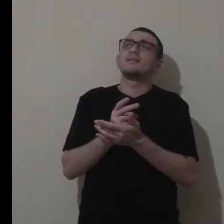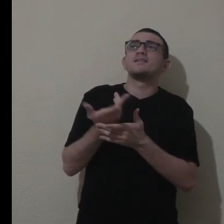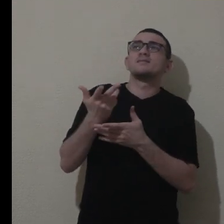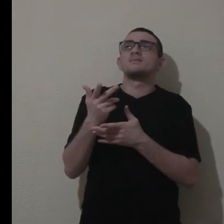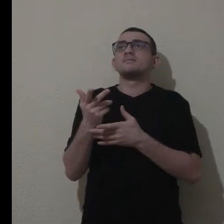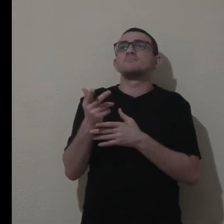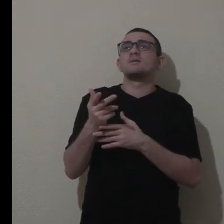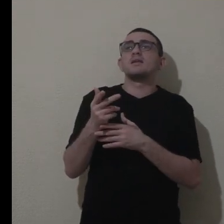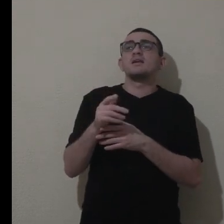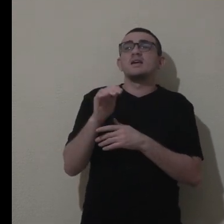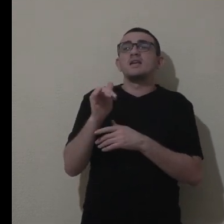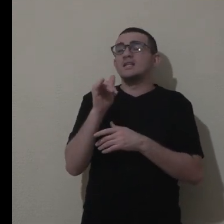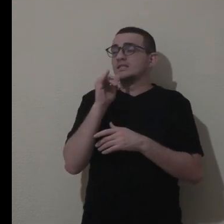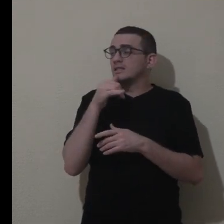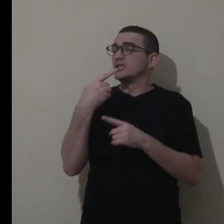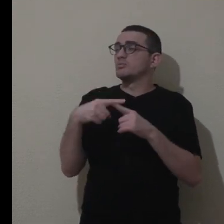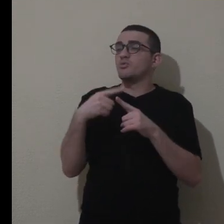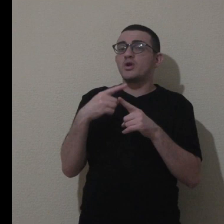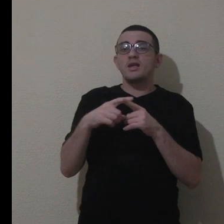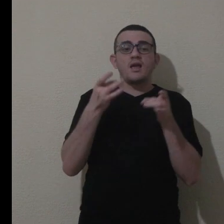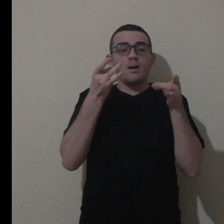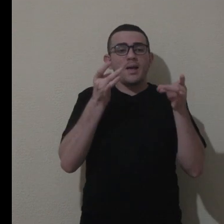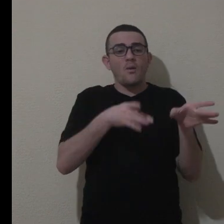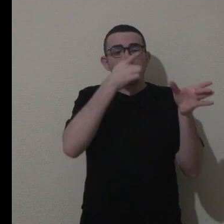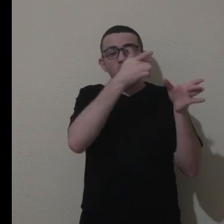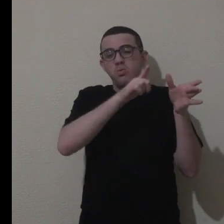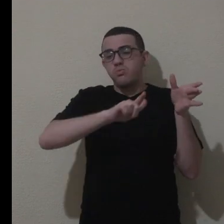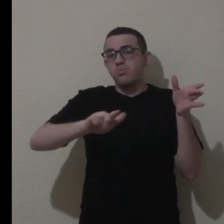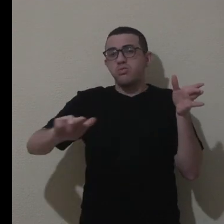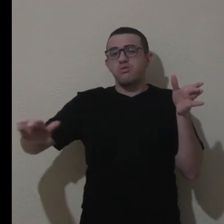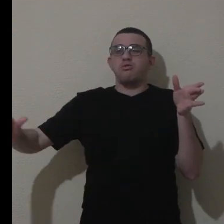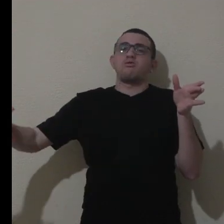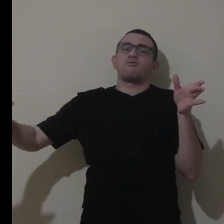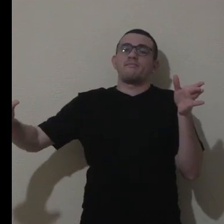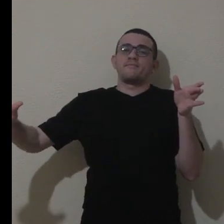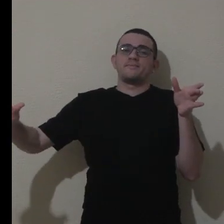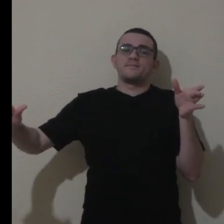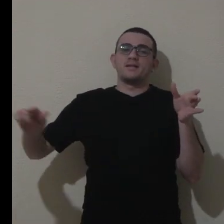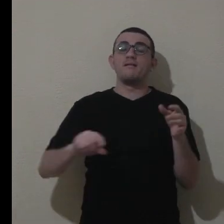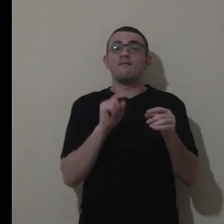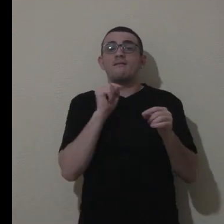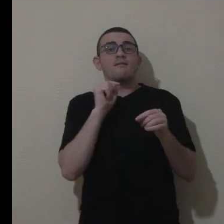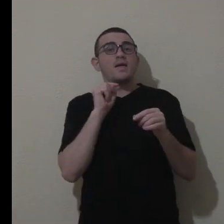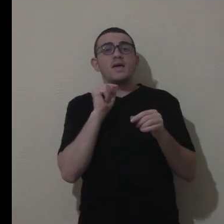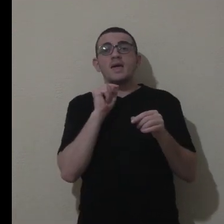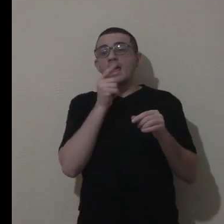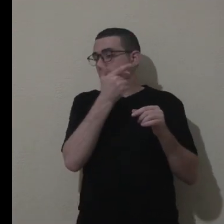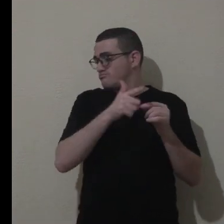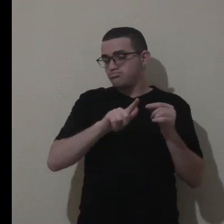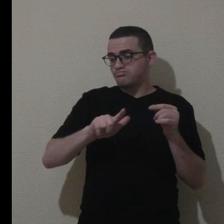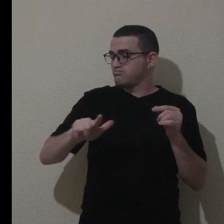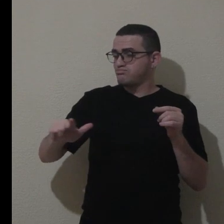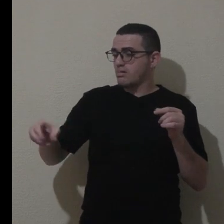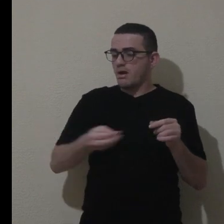forma mais nefasta no sentido que ela é contínua, né? Ela, em inglês, é relentless. Ela